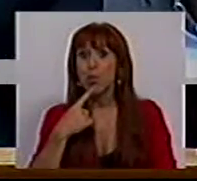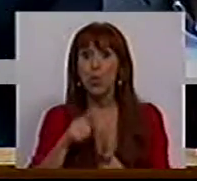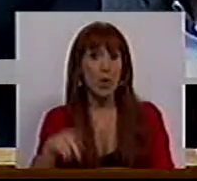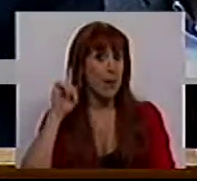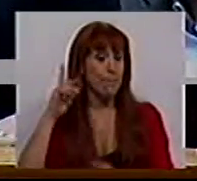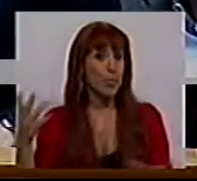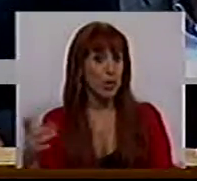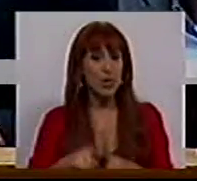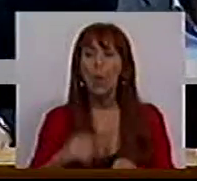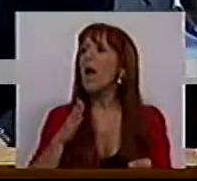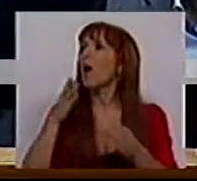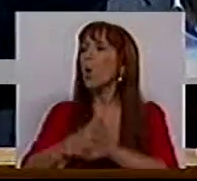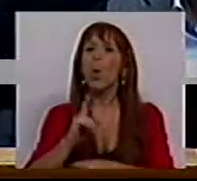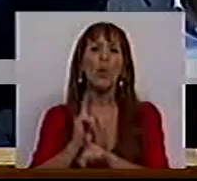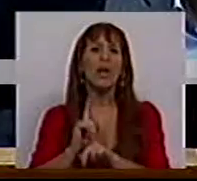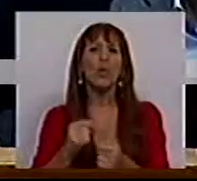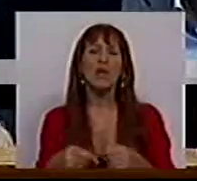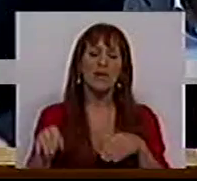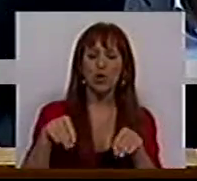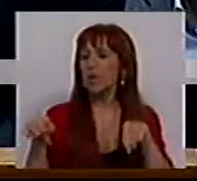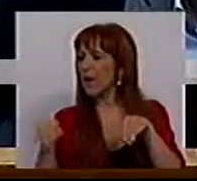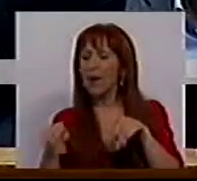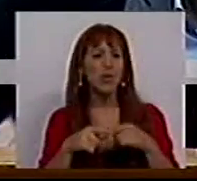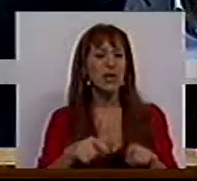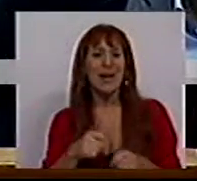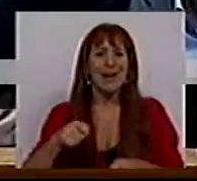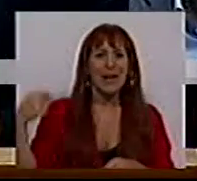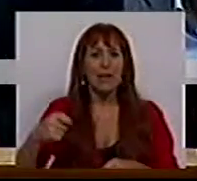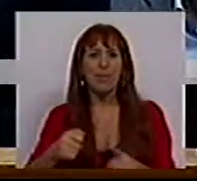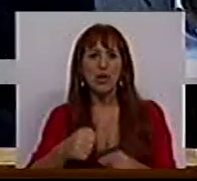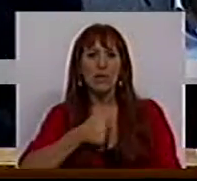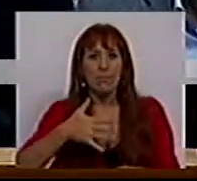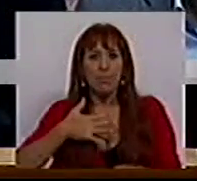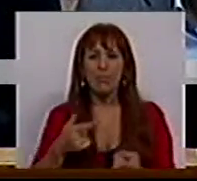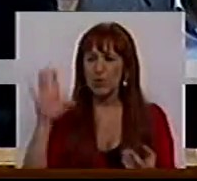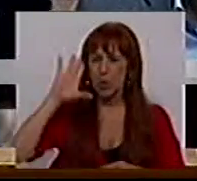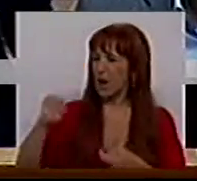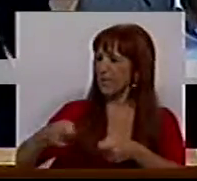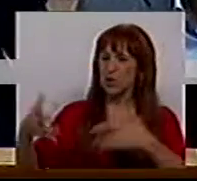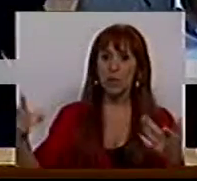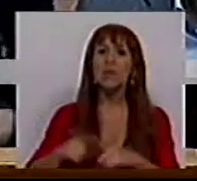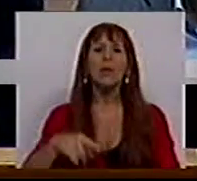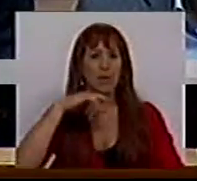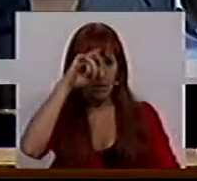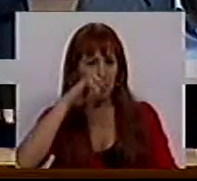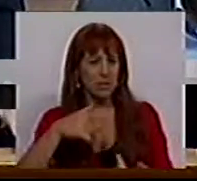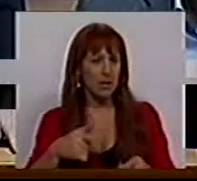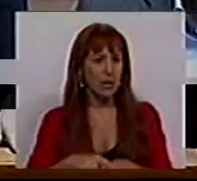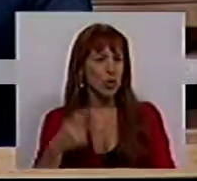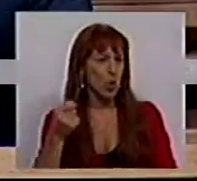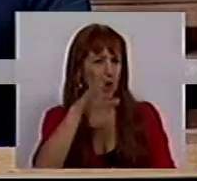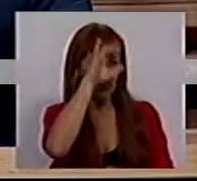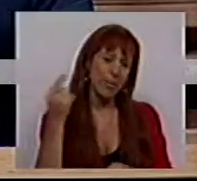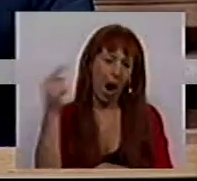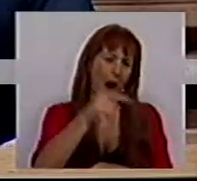demasiadamente importantes para continuarem a ser joguetes nas mãos de banqueiros que claramente não os sabem gerir e recorrem sempre ao dinheiro